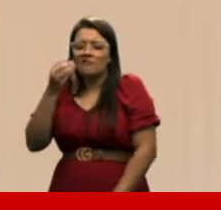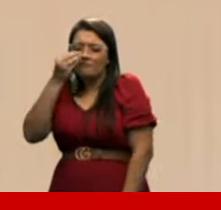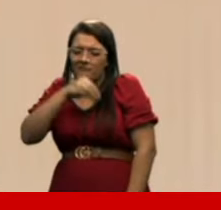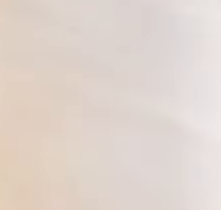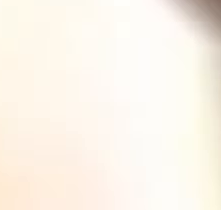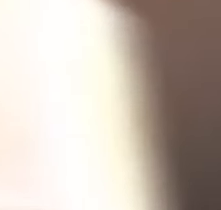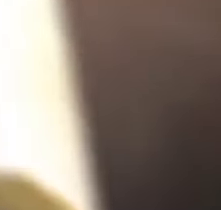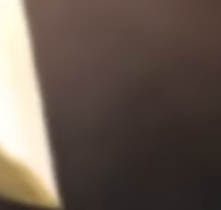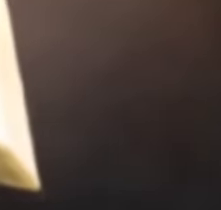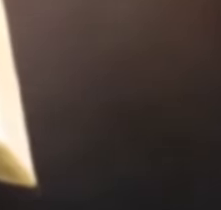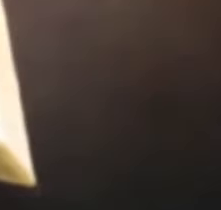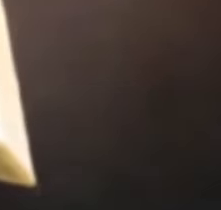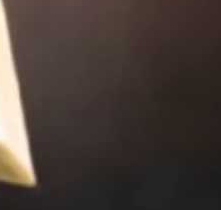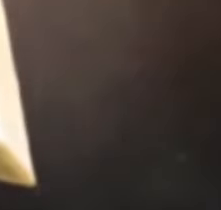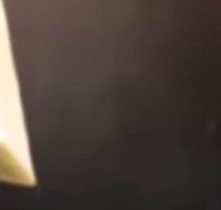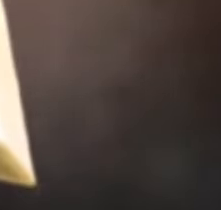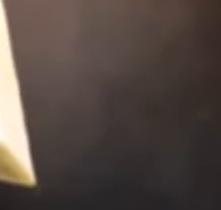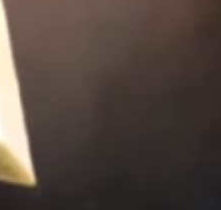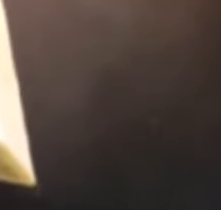aguentam.